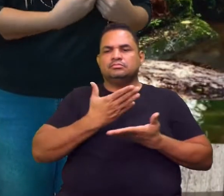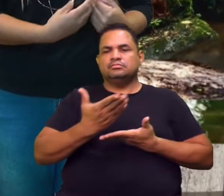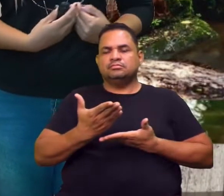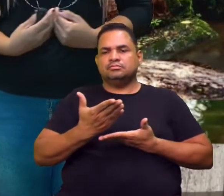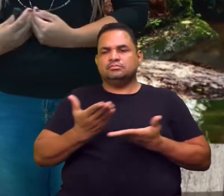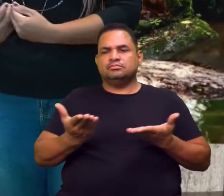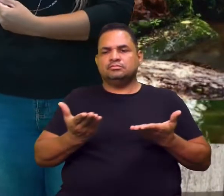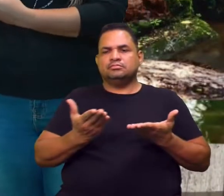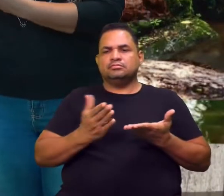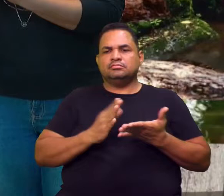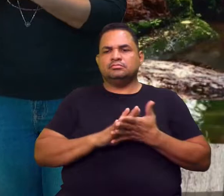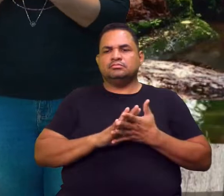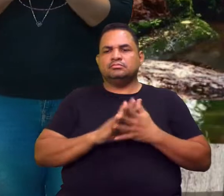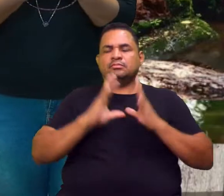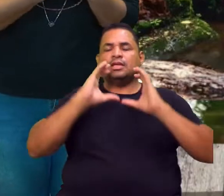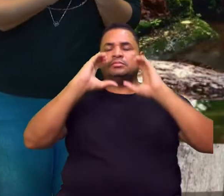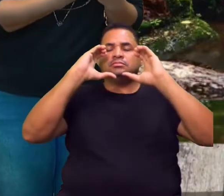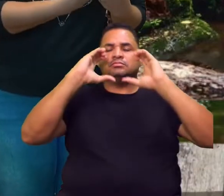nisso um